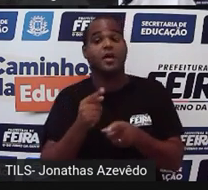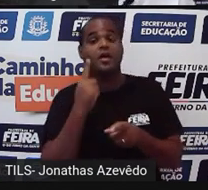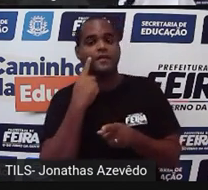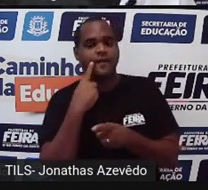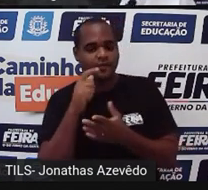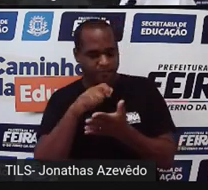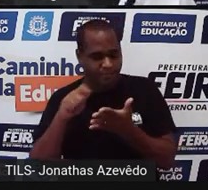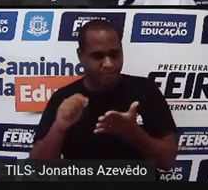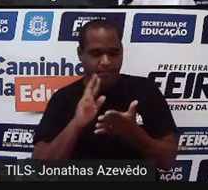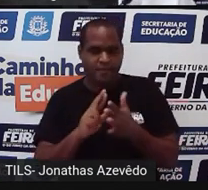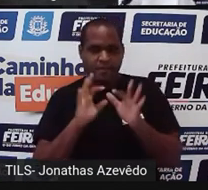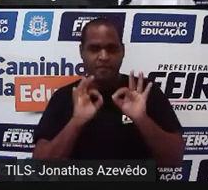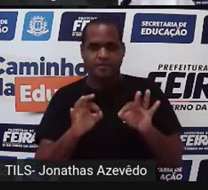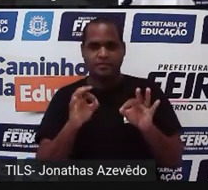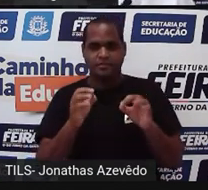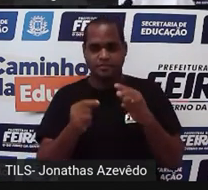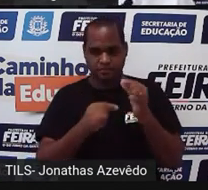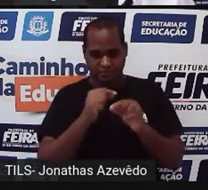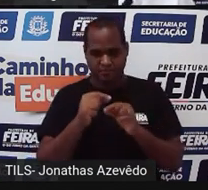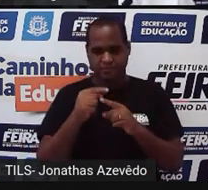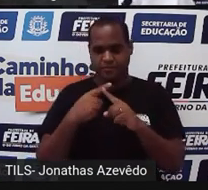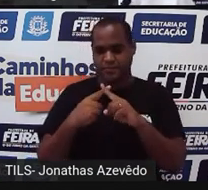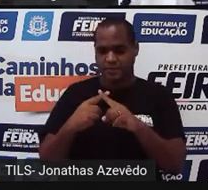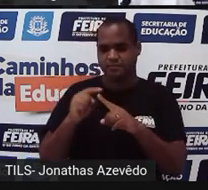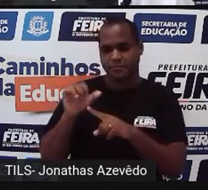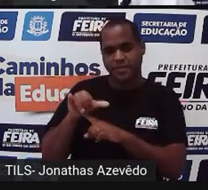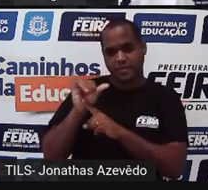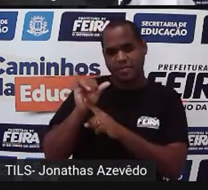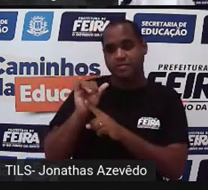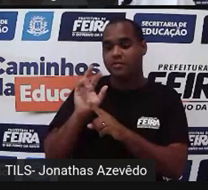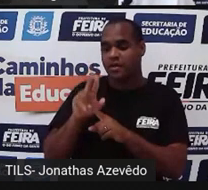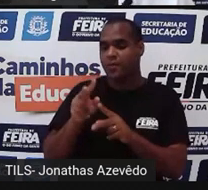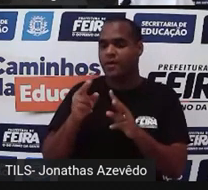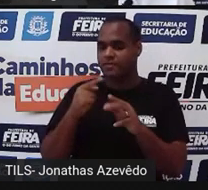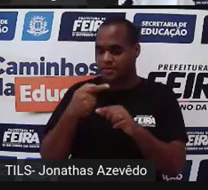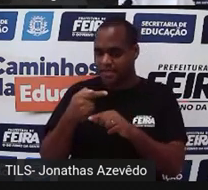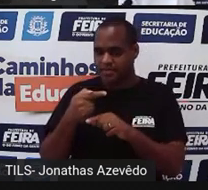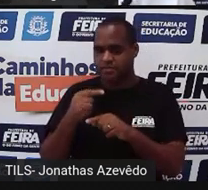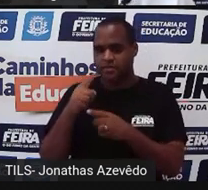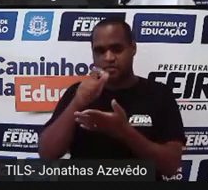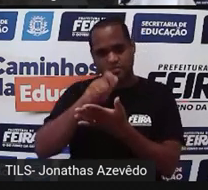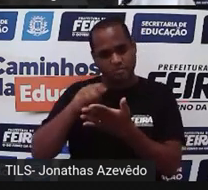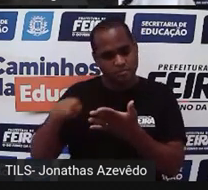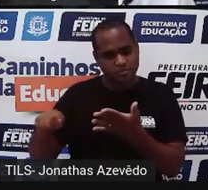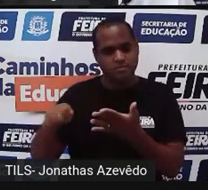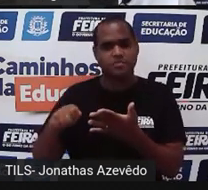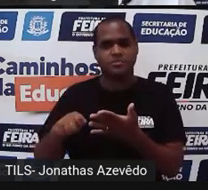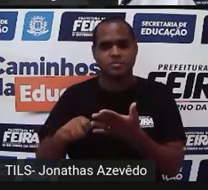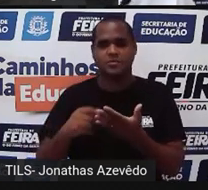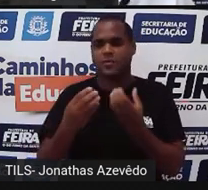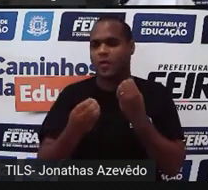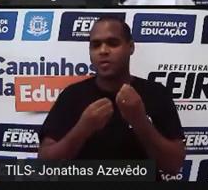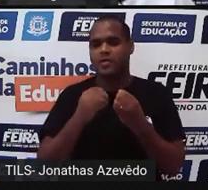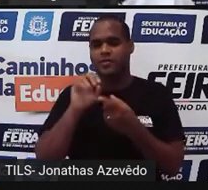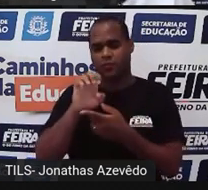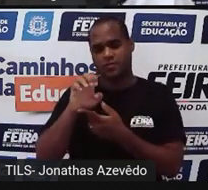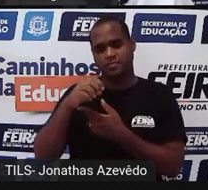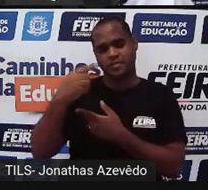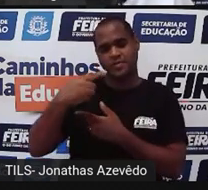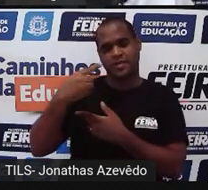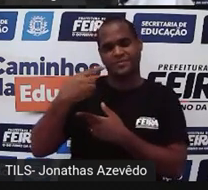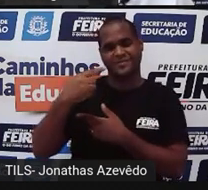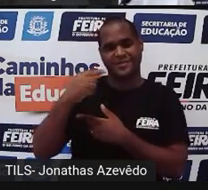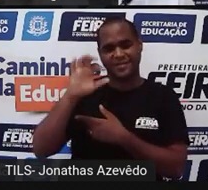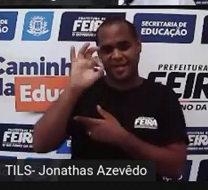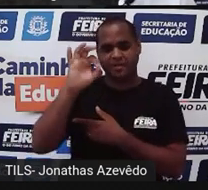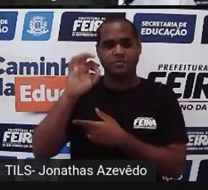Então, X cubos mais Y pirâmides igual a 7. A gente escreveu uma equação do primeiro